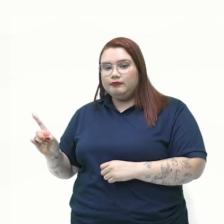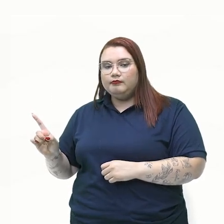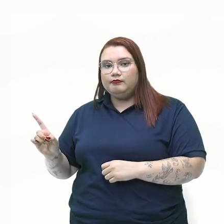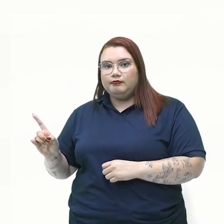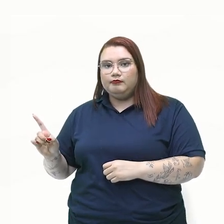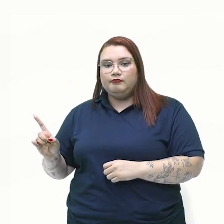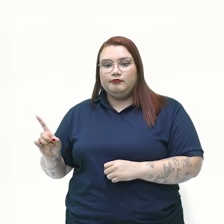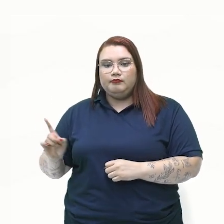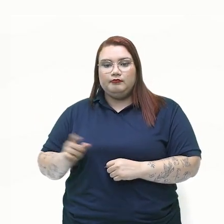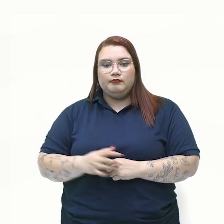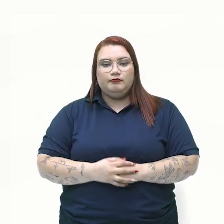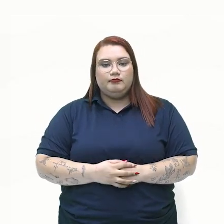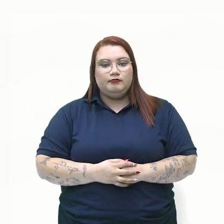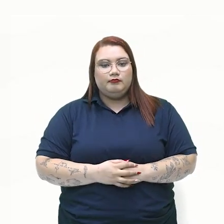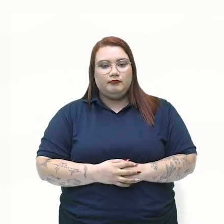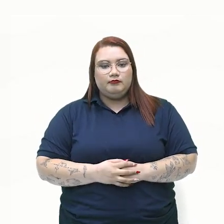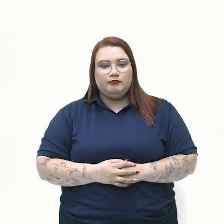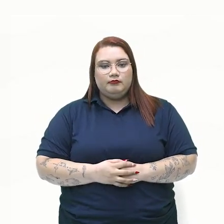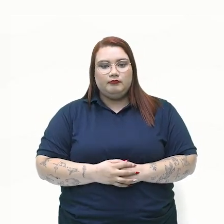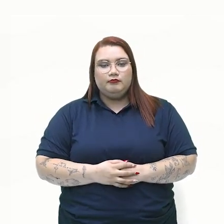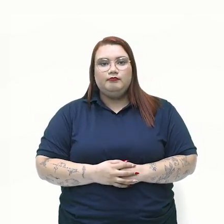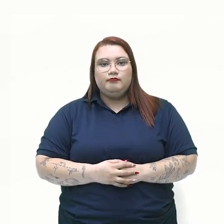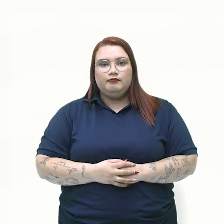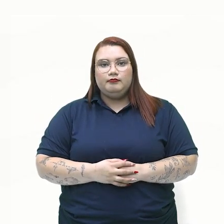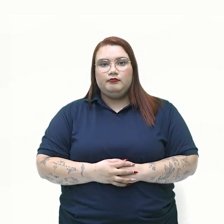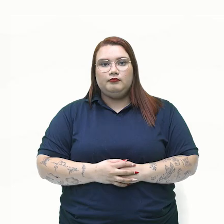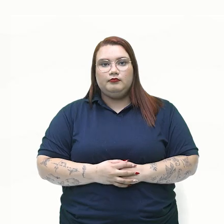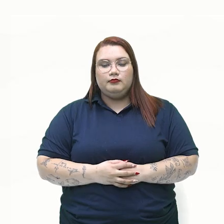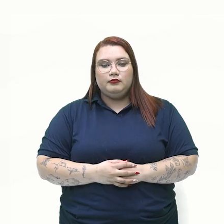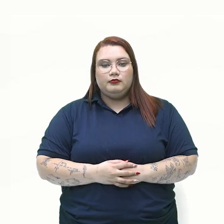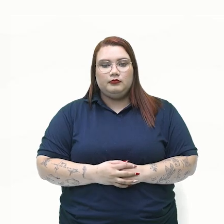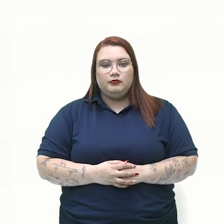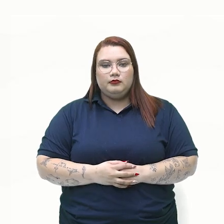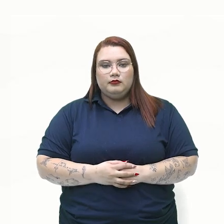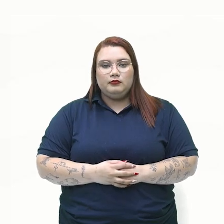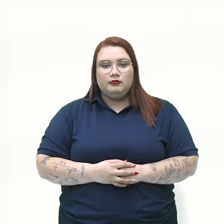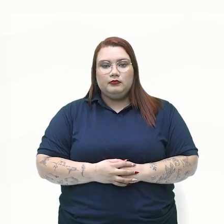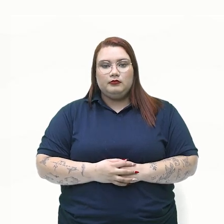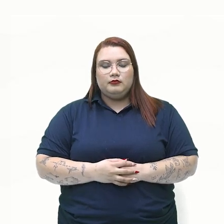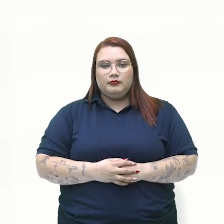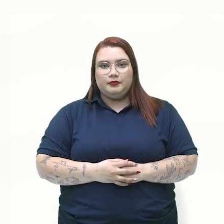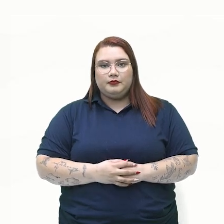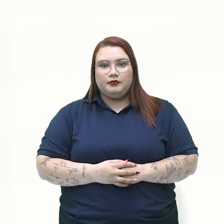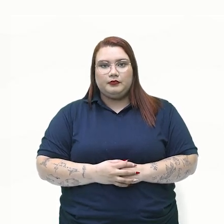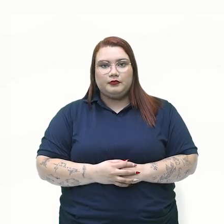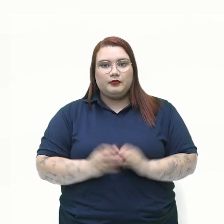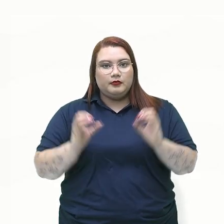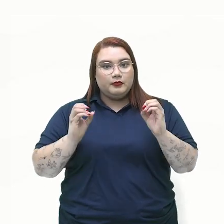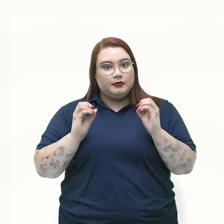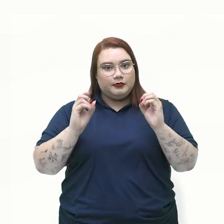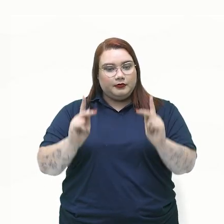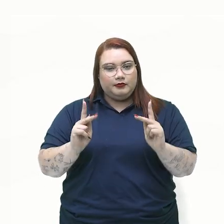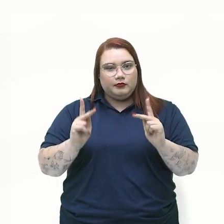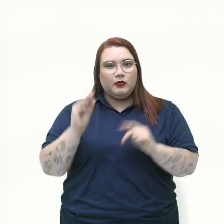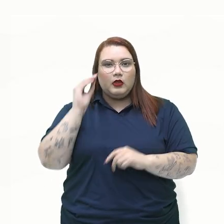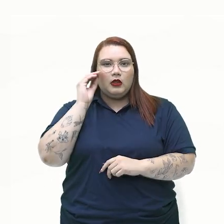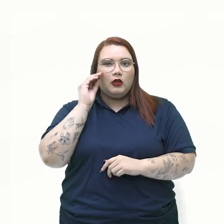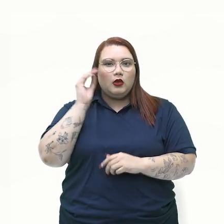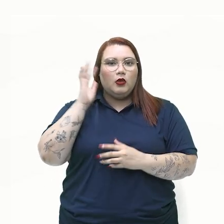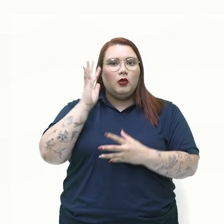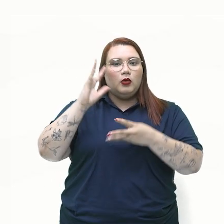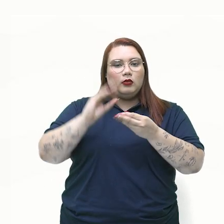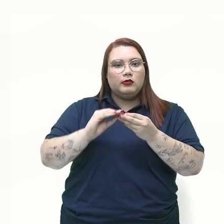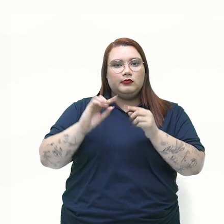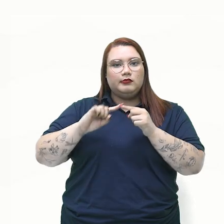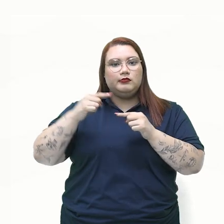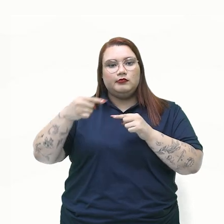identifica essa relação, um Vzão, um dominante, com um Vzinho de um recessivo. Vamos tentar